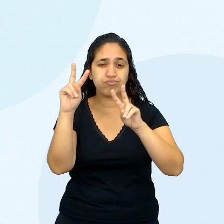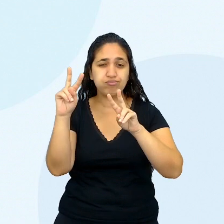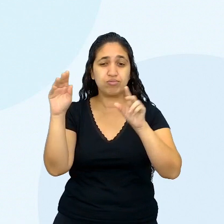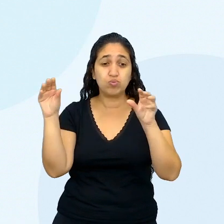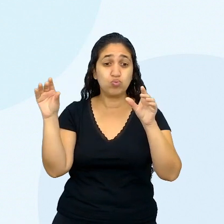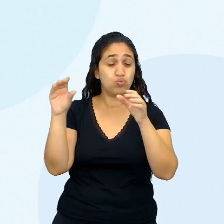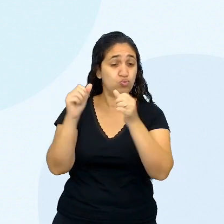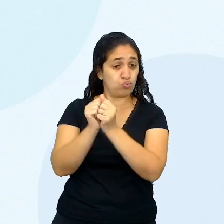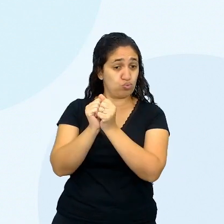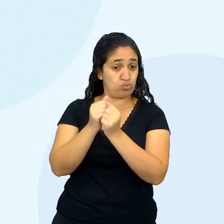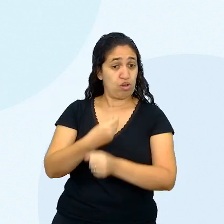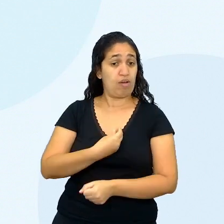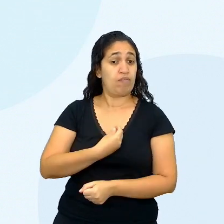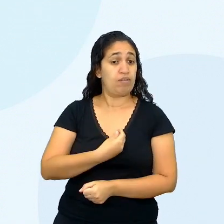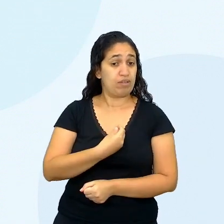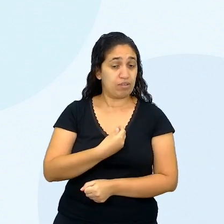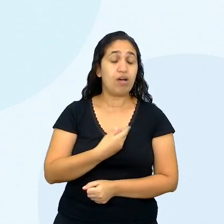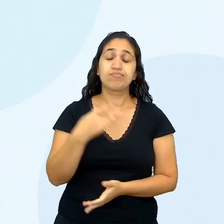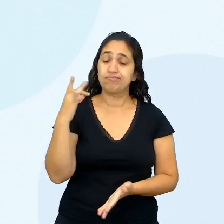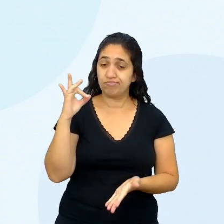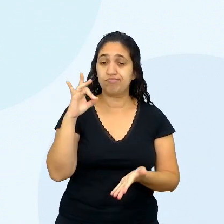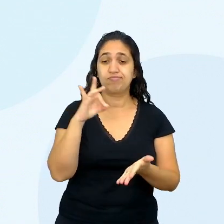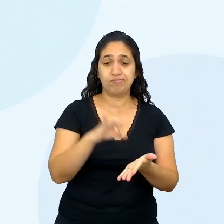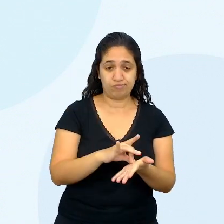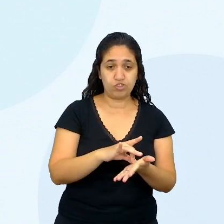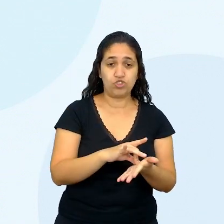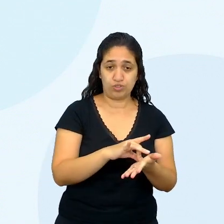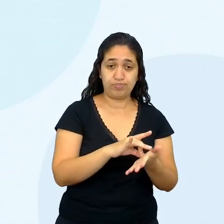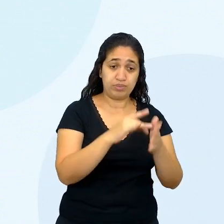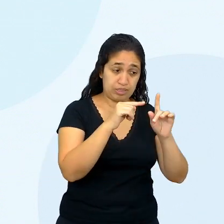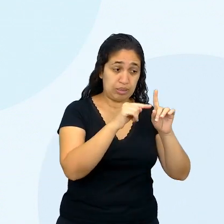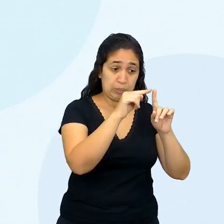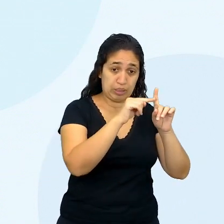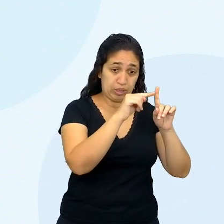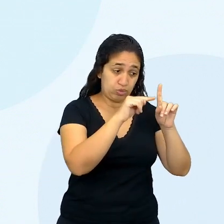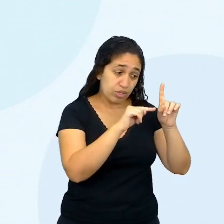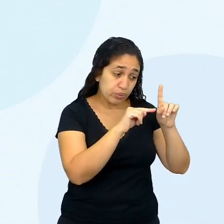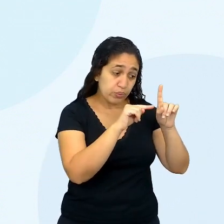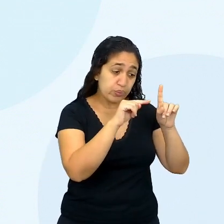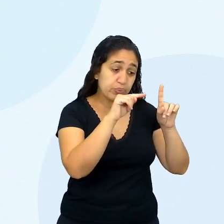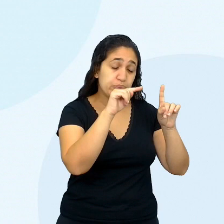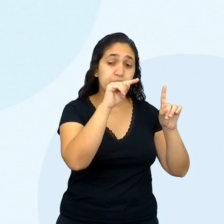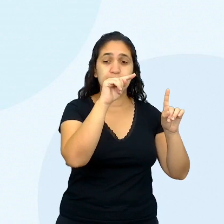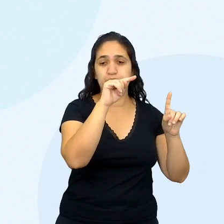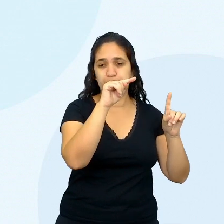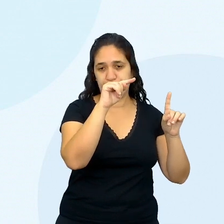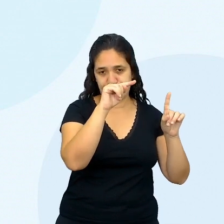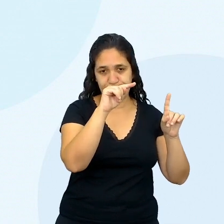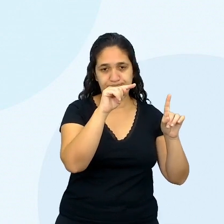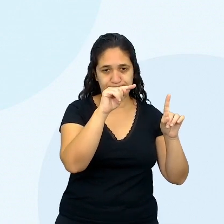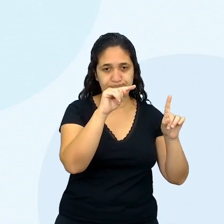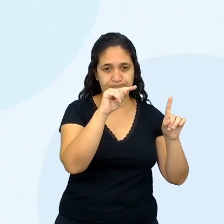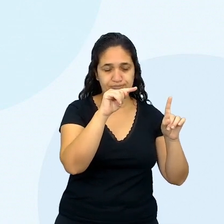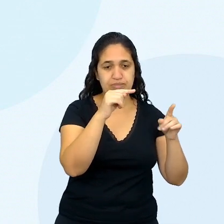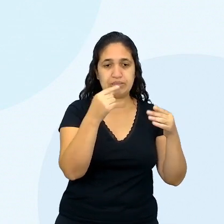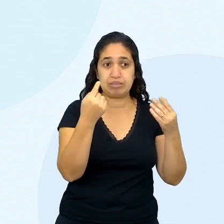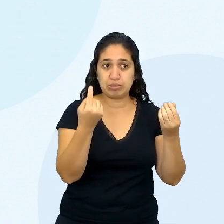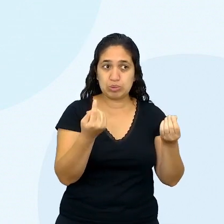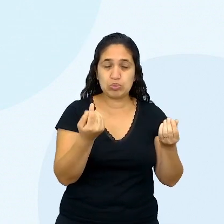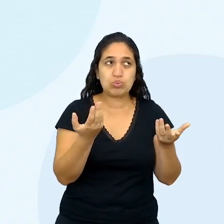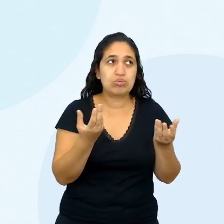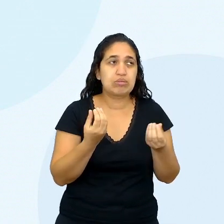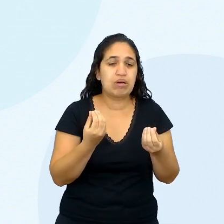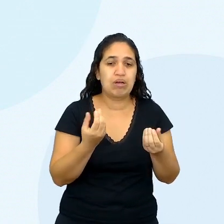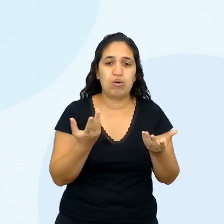realidade mostram que efetivamente nós temos aumentado a temperatura média e que isso está dentro